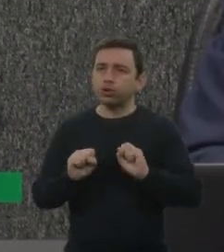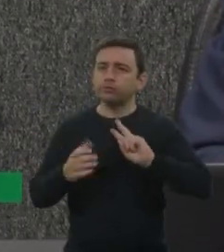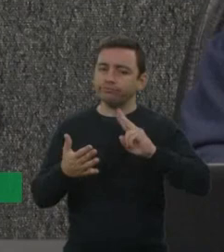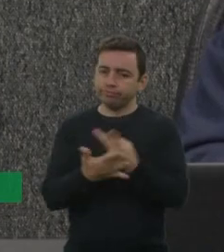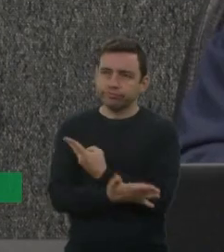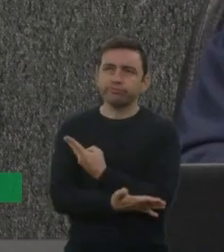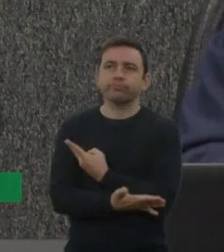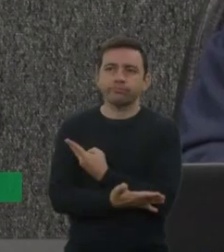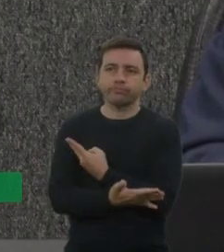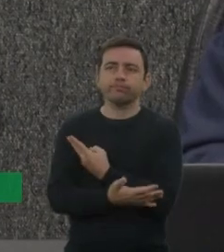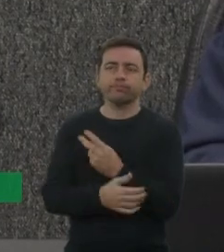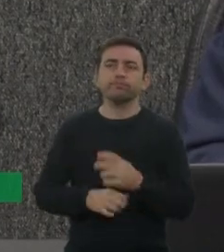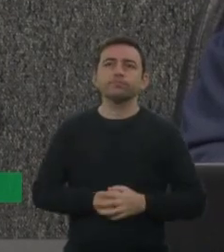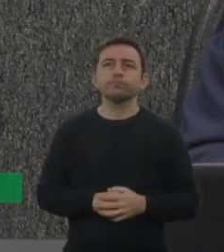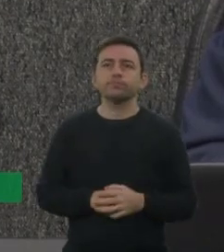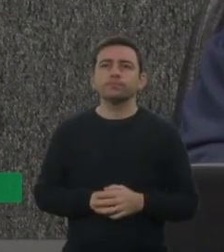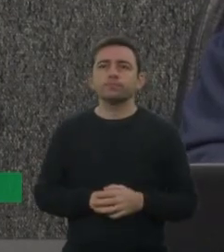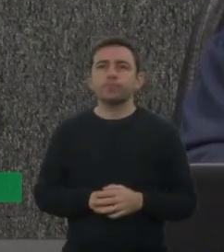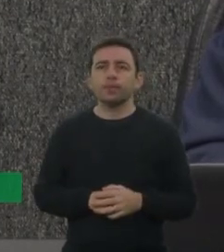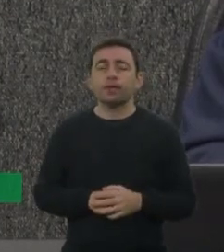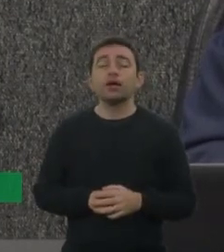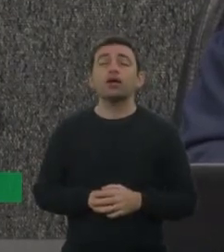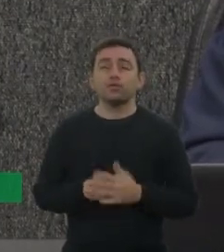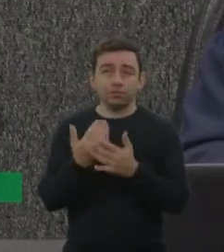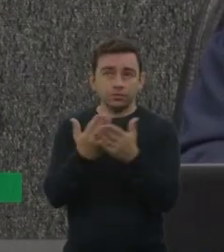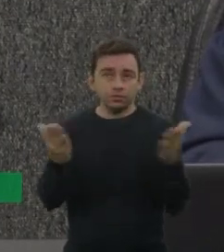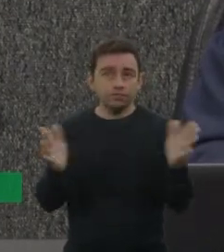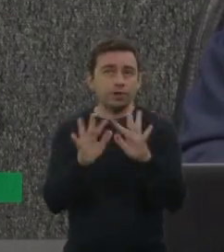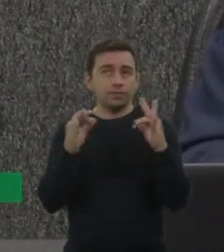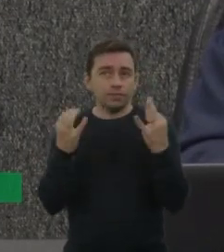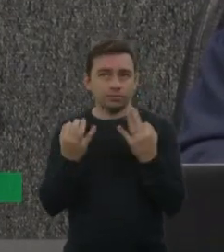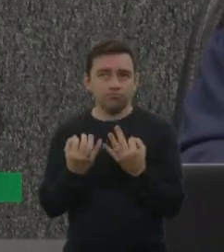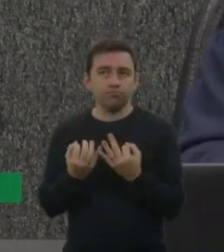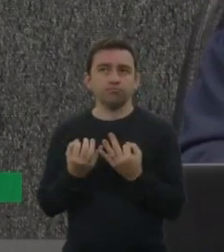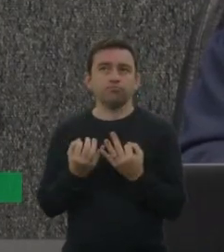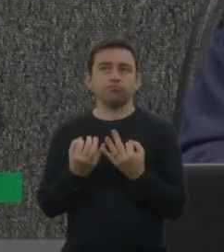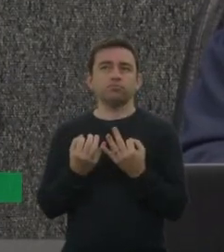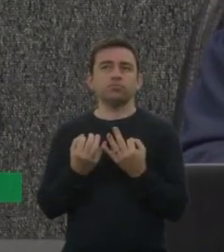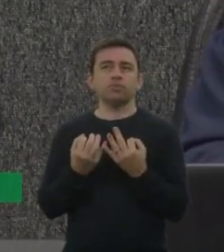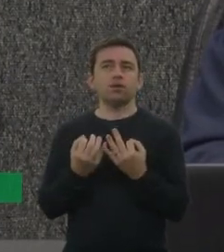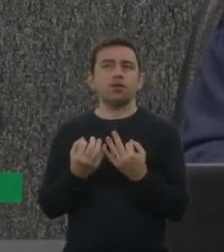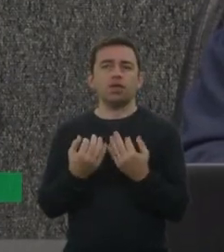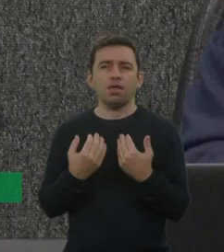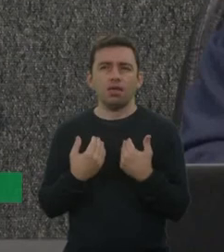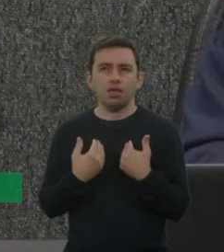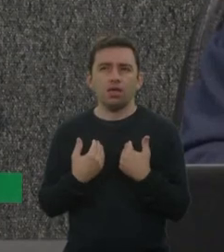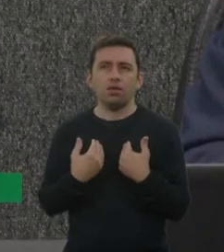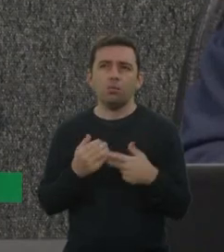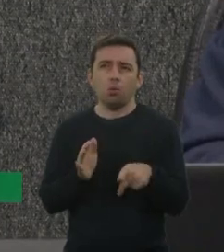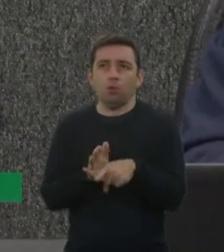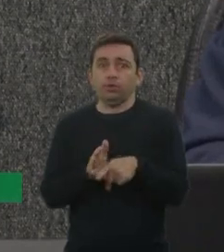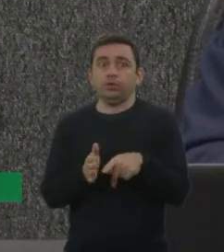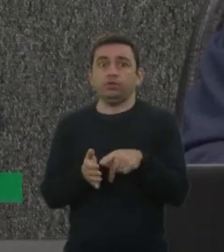Então, aos pais, e falo isso porque eu não vou ser na Secretaria de Saúde